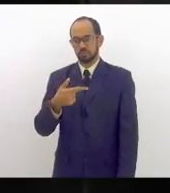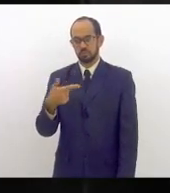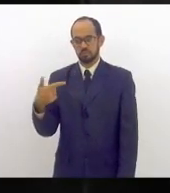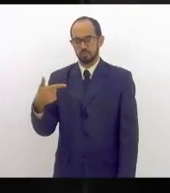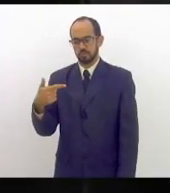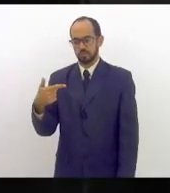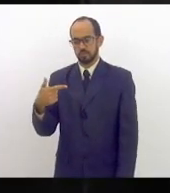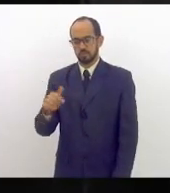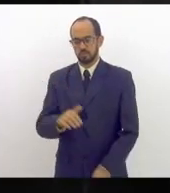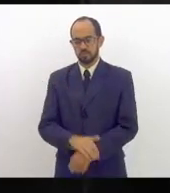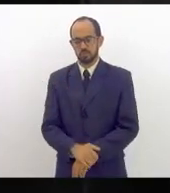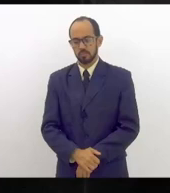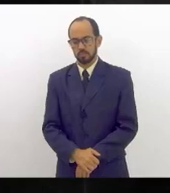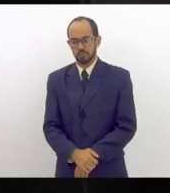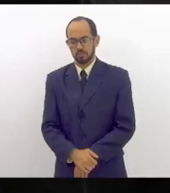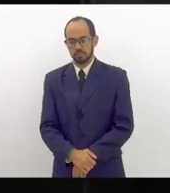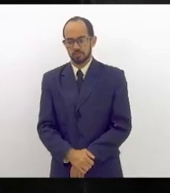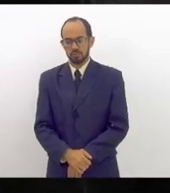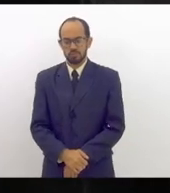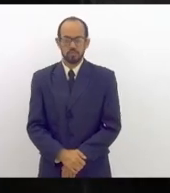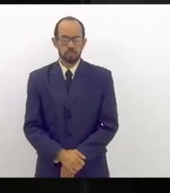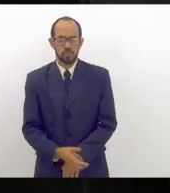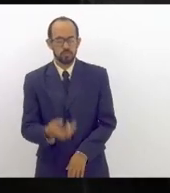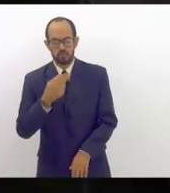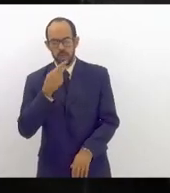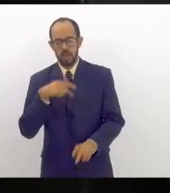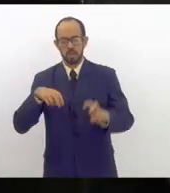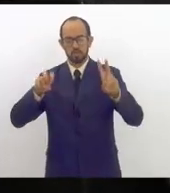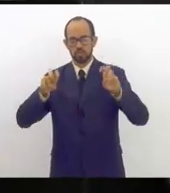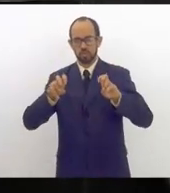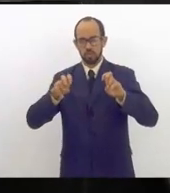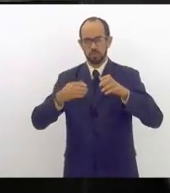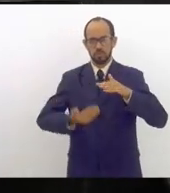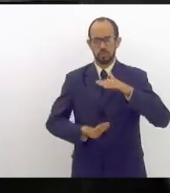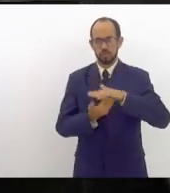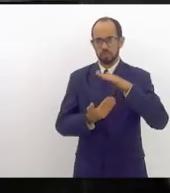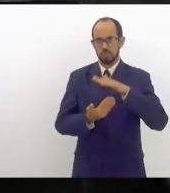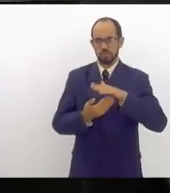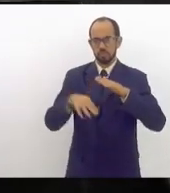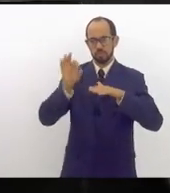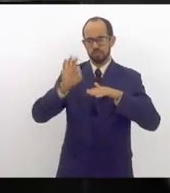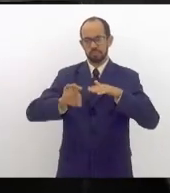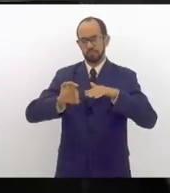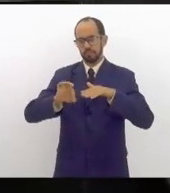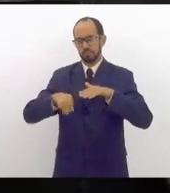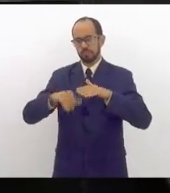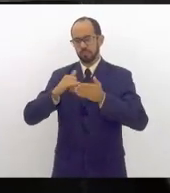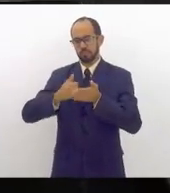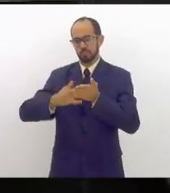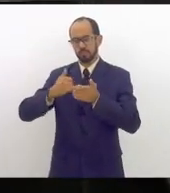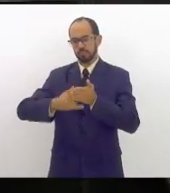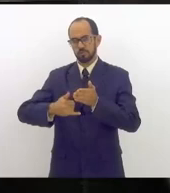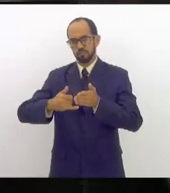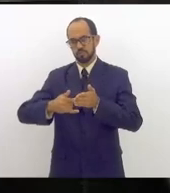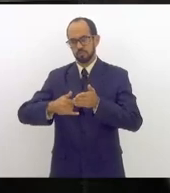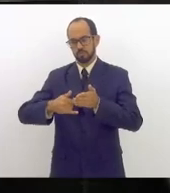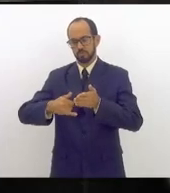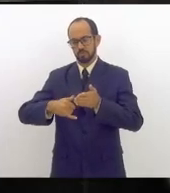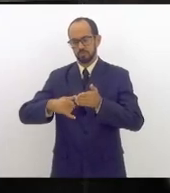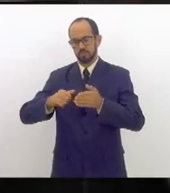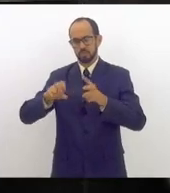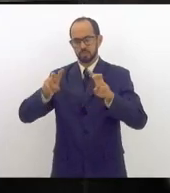Poder Executivo, que trata e define a alíquota máxima do imposto sobre operações relativas